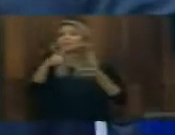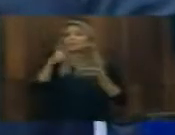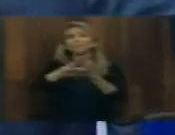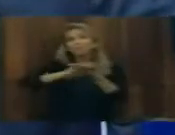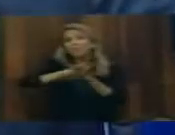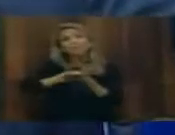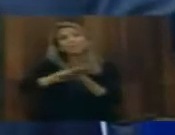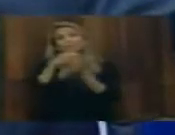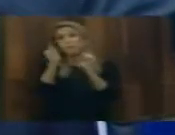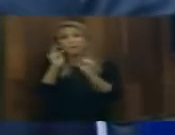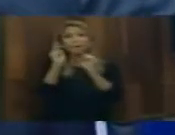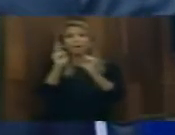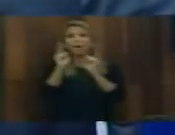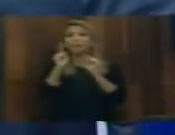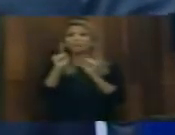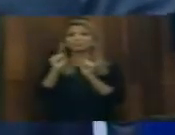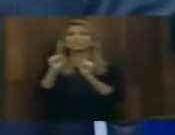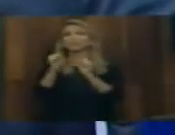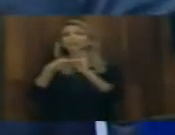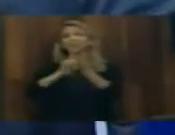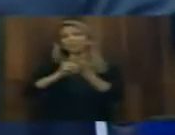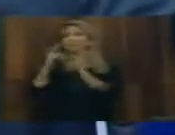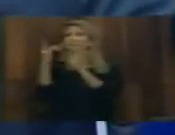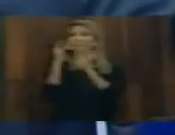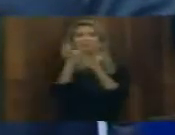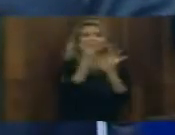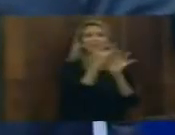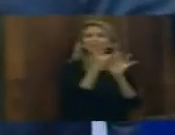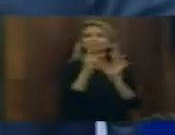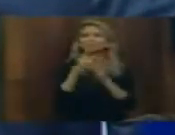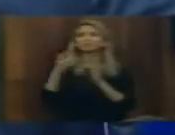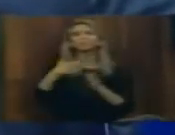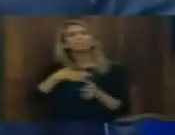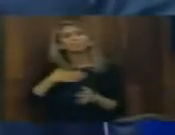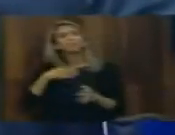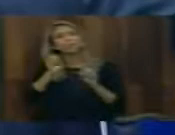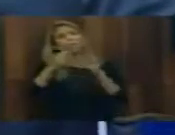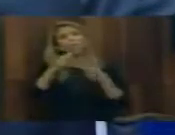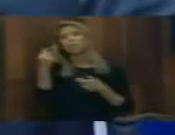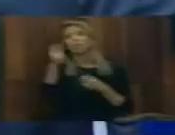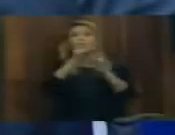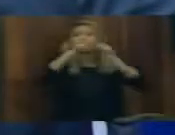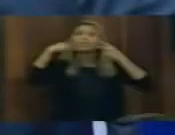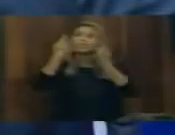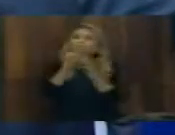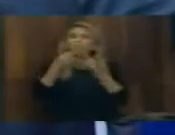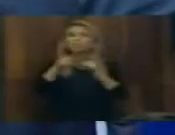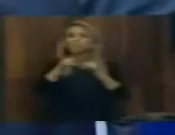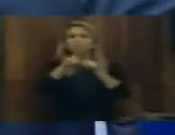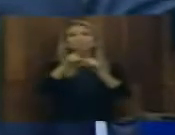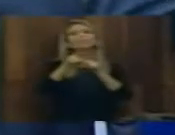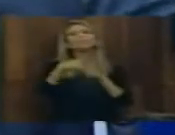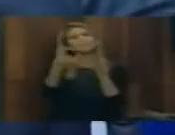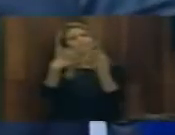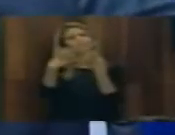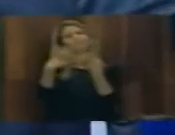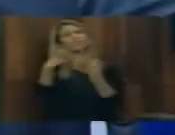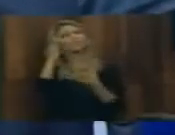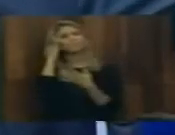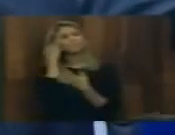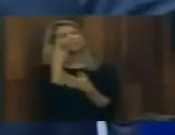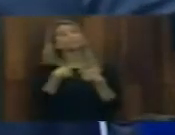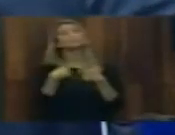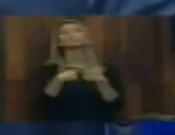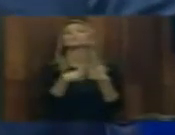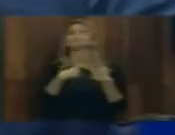que pudesse ter entrado em contato conosco ou com a categoria, a nossa promotoria, o que que acontece?